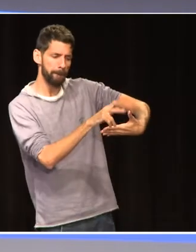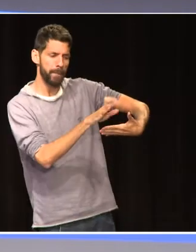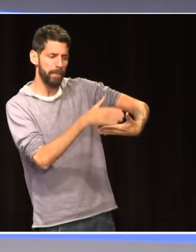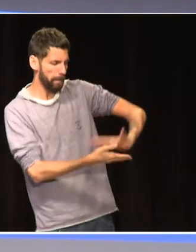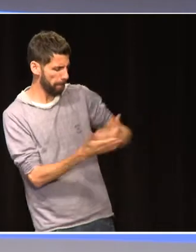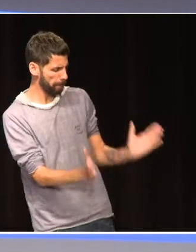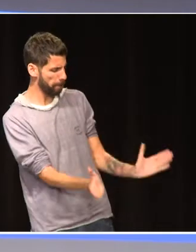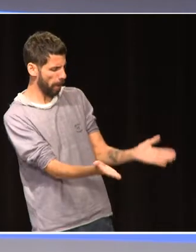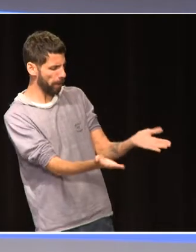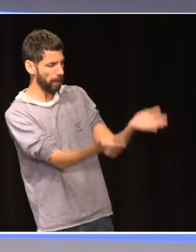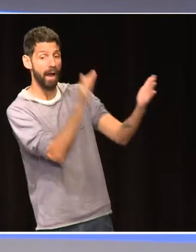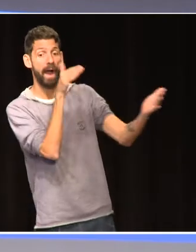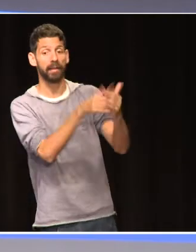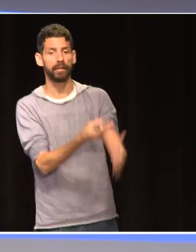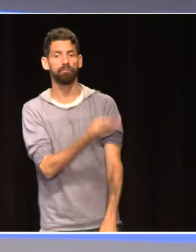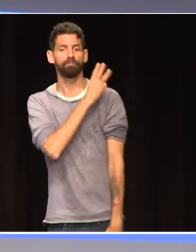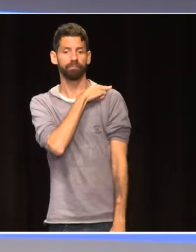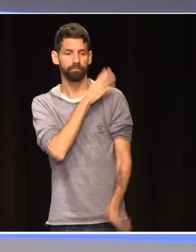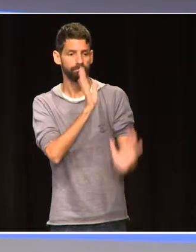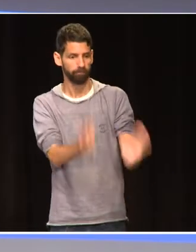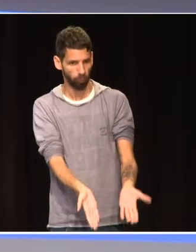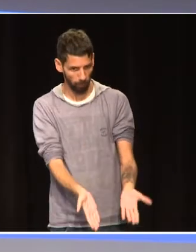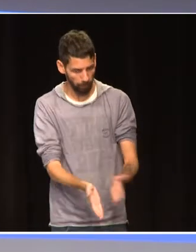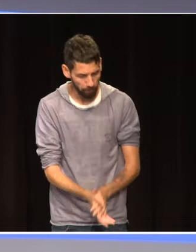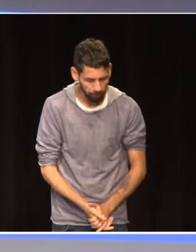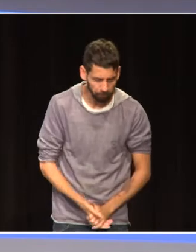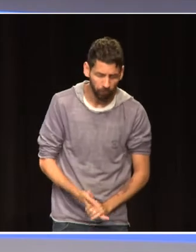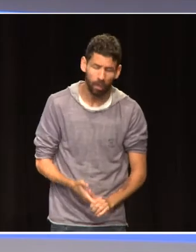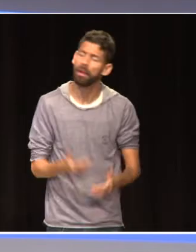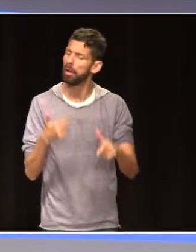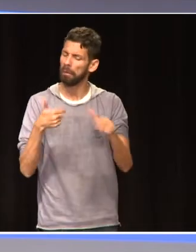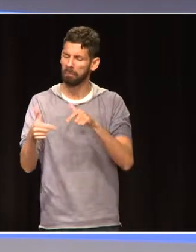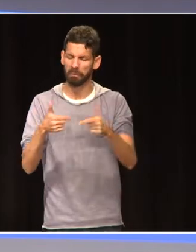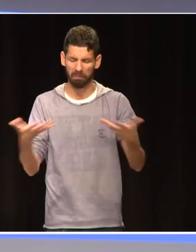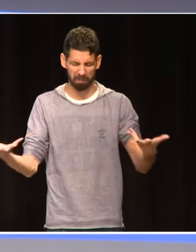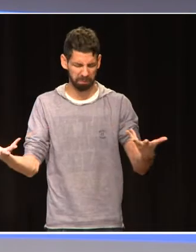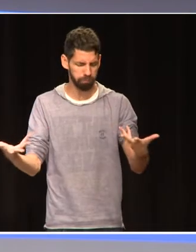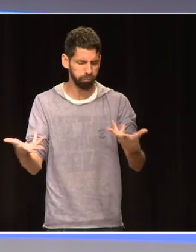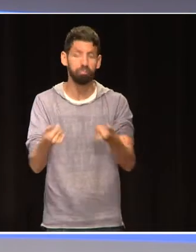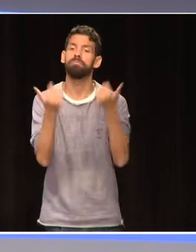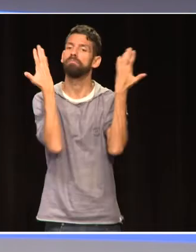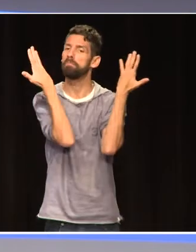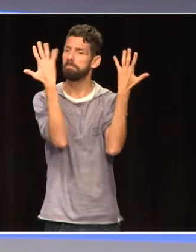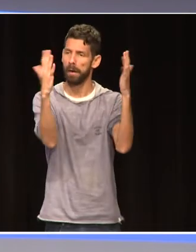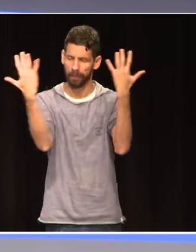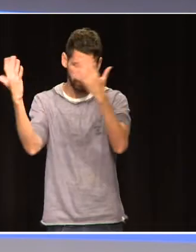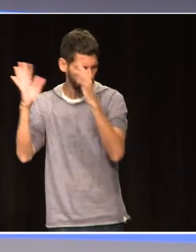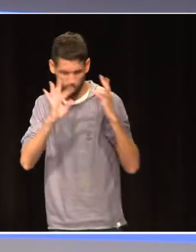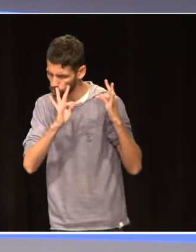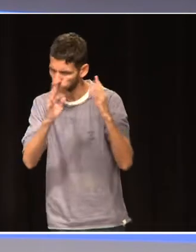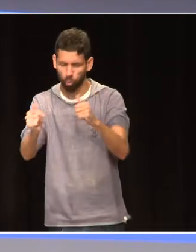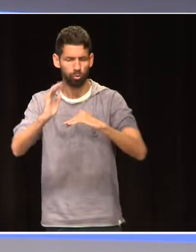pequenininha até o ensino médio, até o final do ensino médio. Então, é um trabalho conjunto. Eu quero parabenizar todos